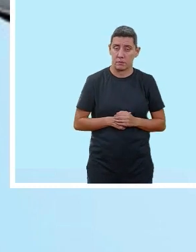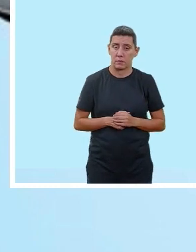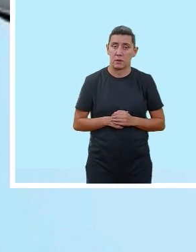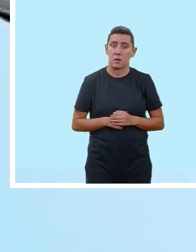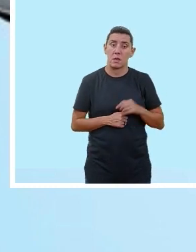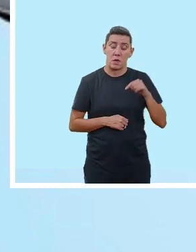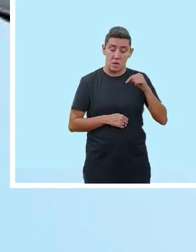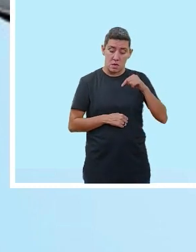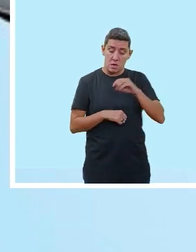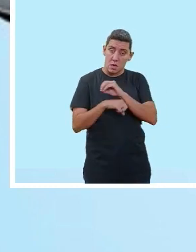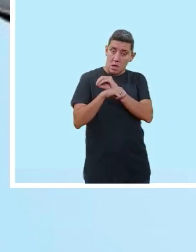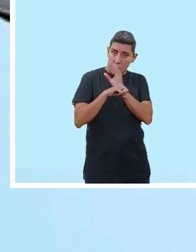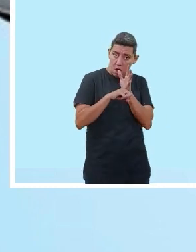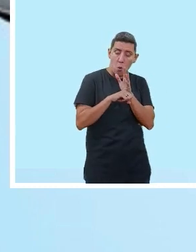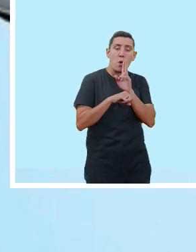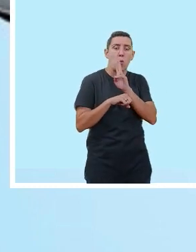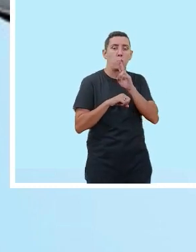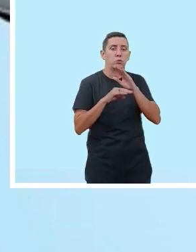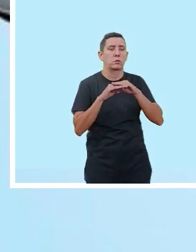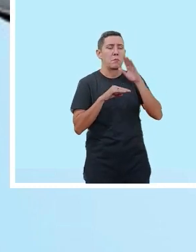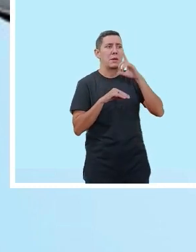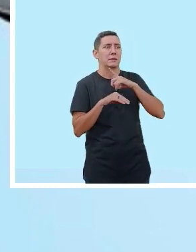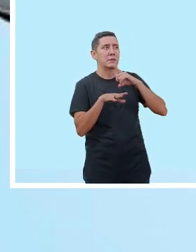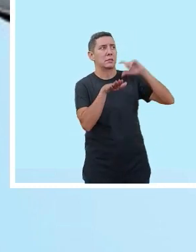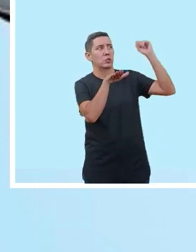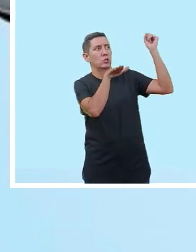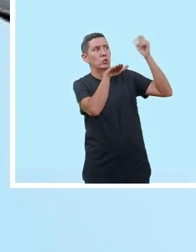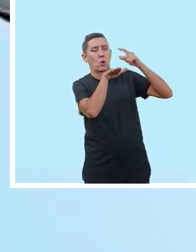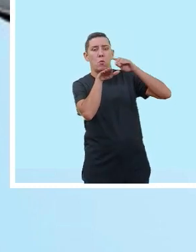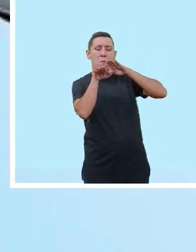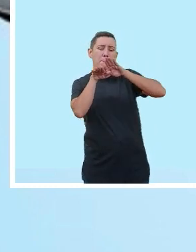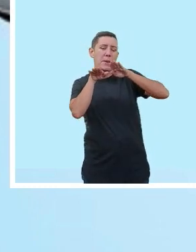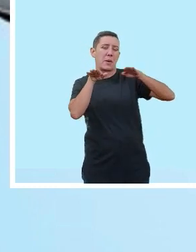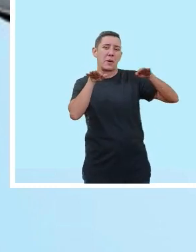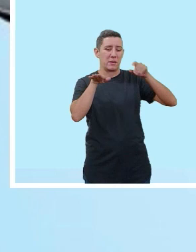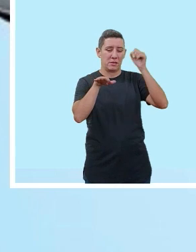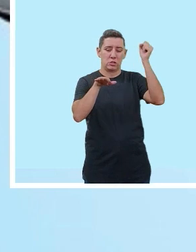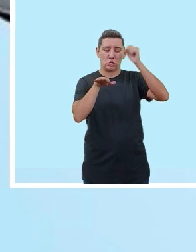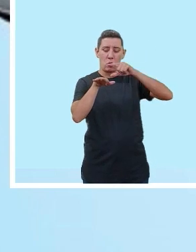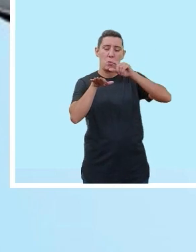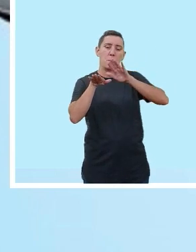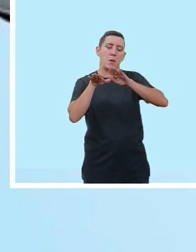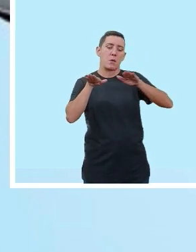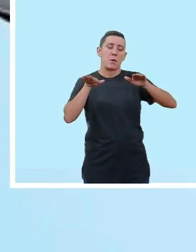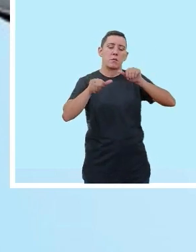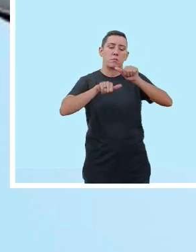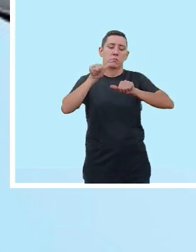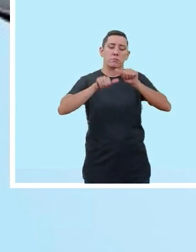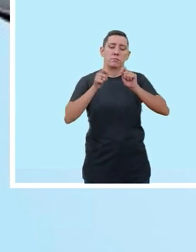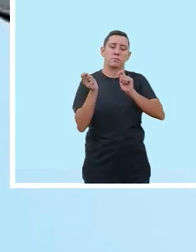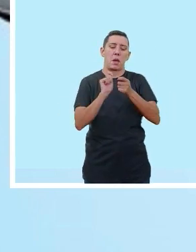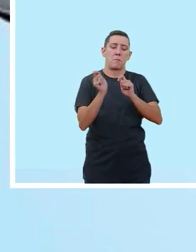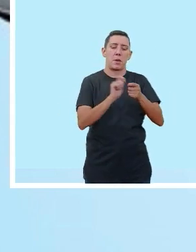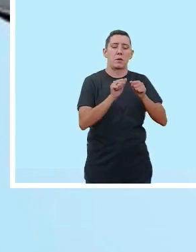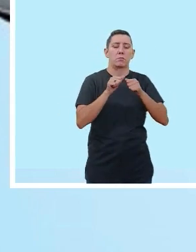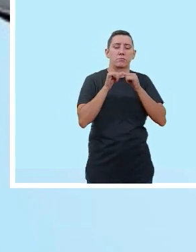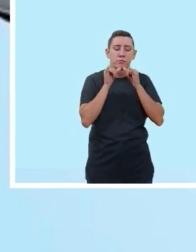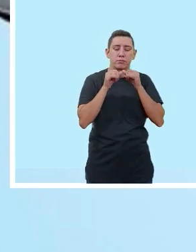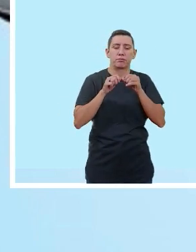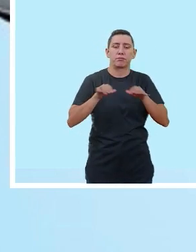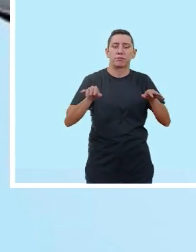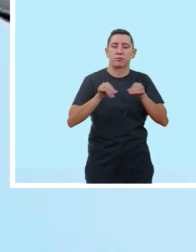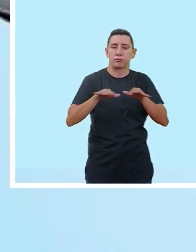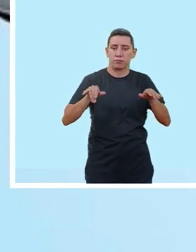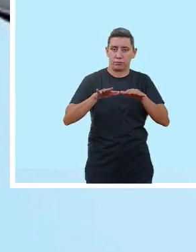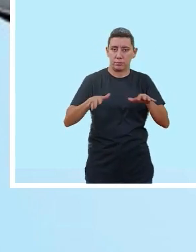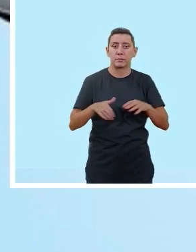Então, nós temos uma série de soluções, uma série de produtos desenvolvidos para melhorar o rendimento da geração